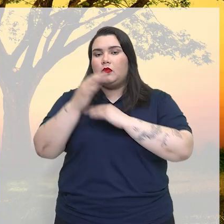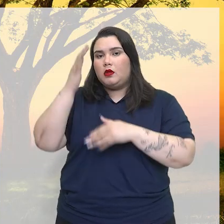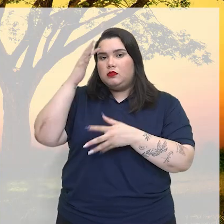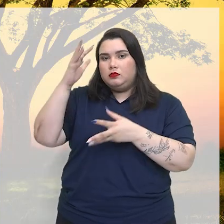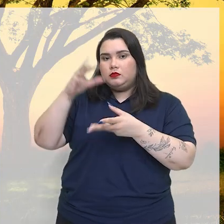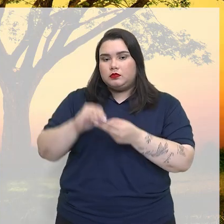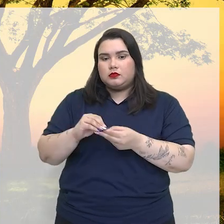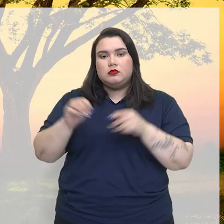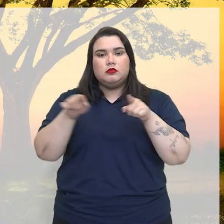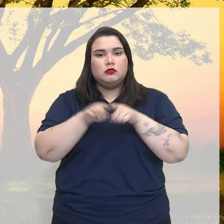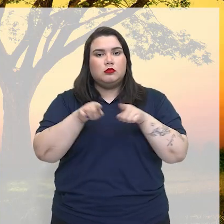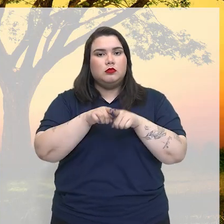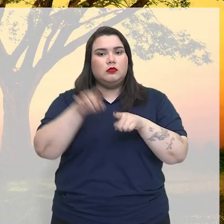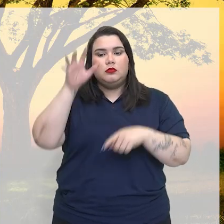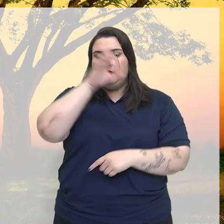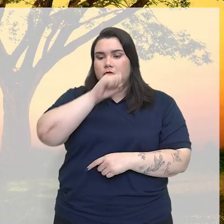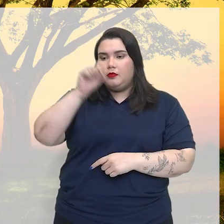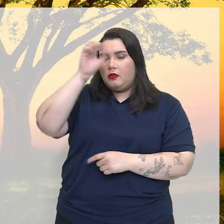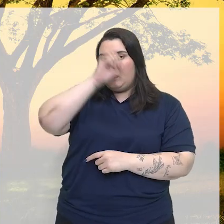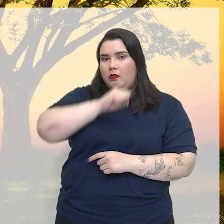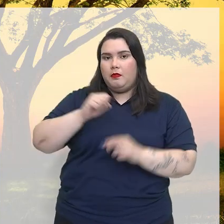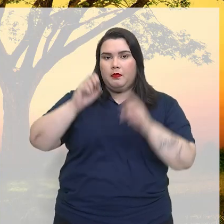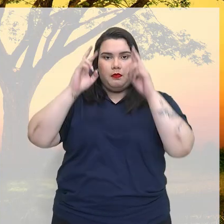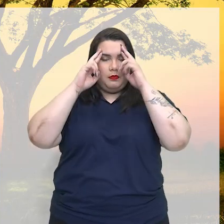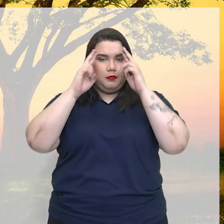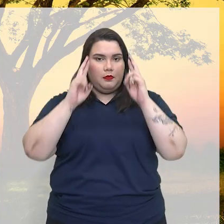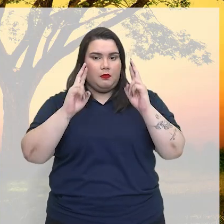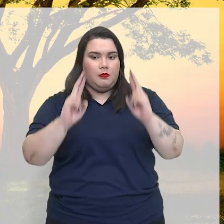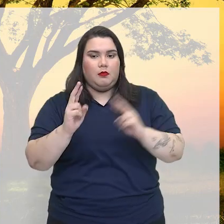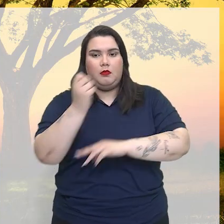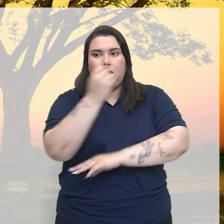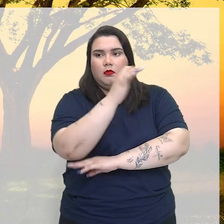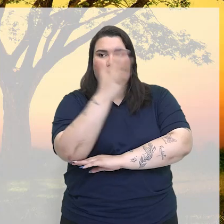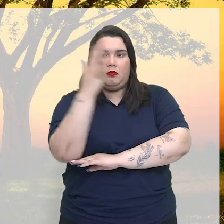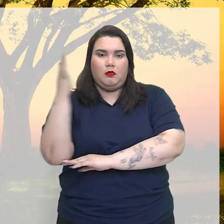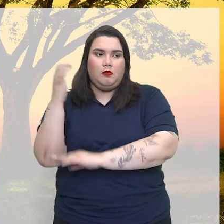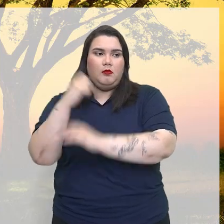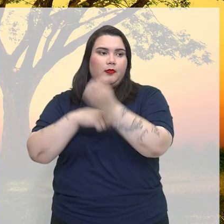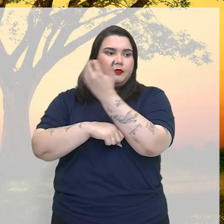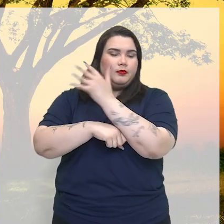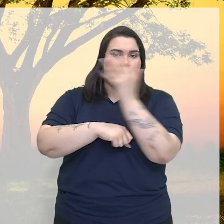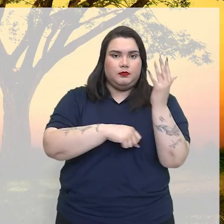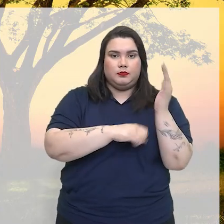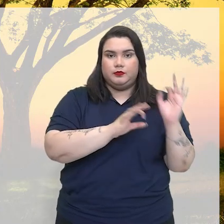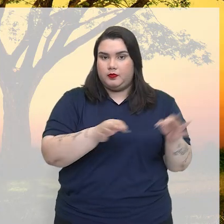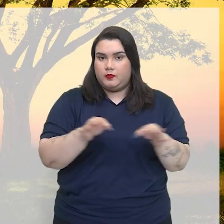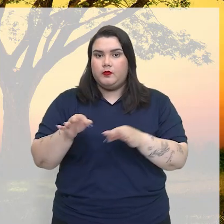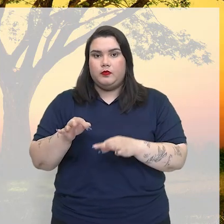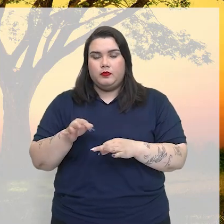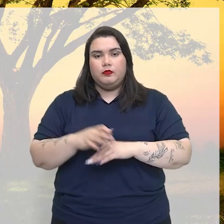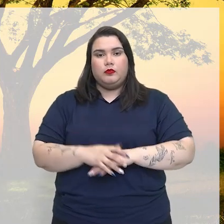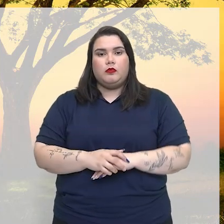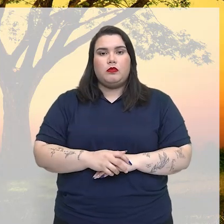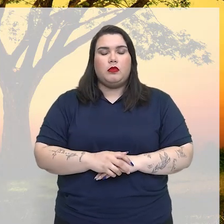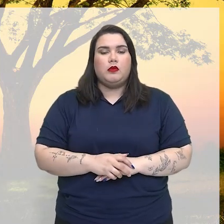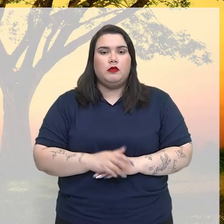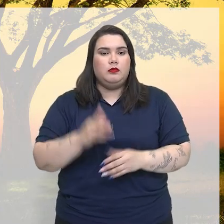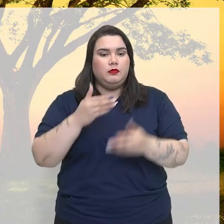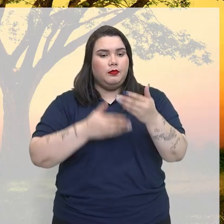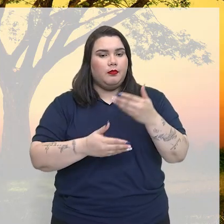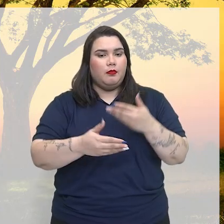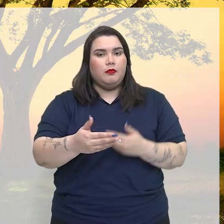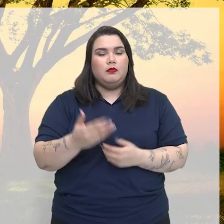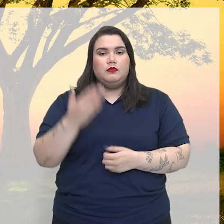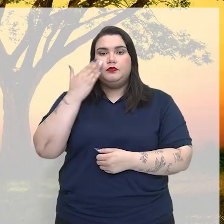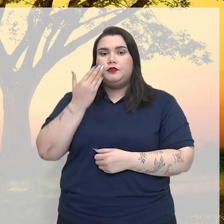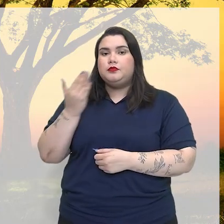vai nos ajudar a aprender a respeitar o meio ambiente, não é verdade? Então, seguindo em frente,